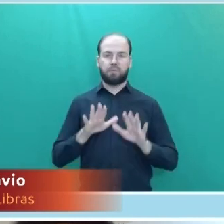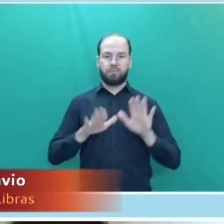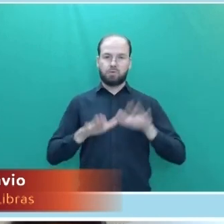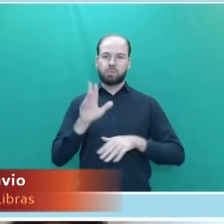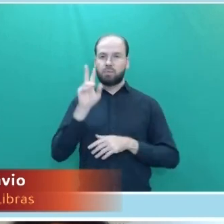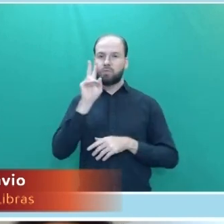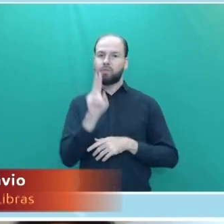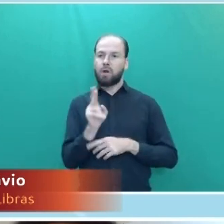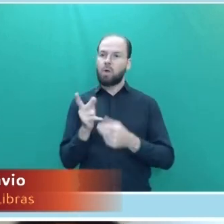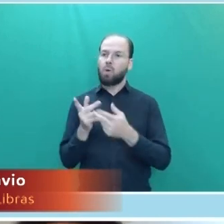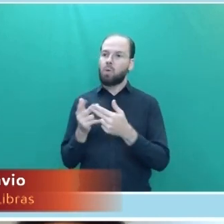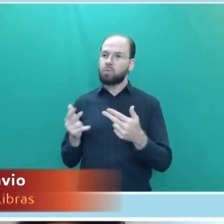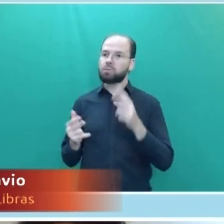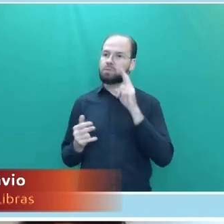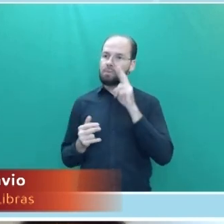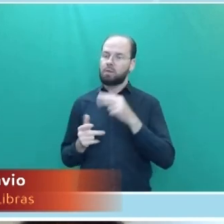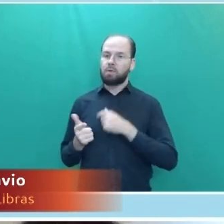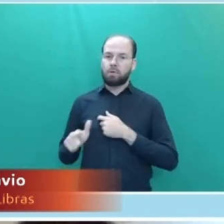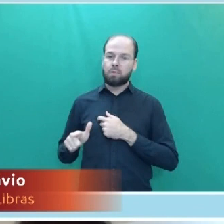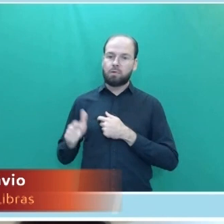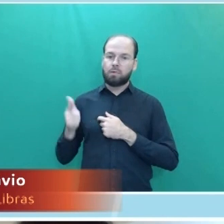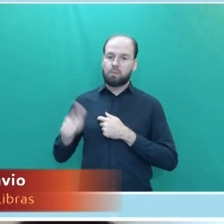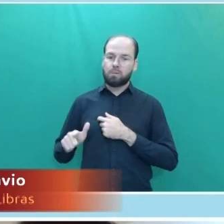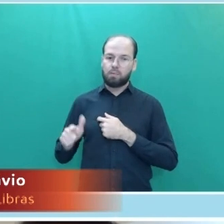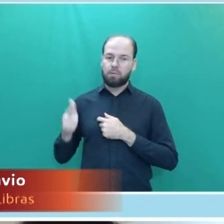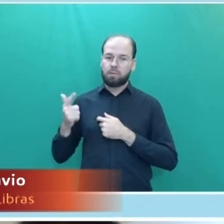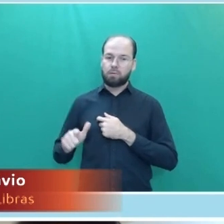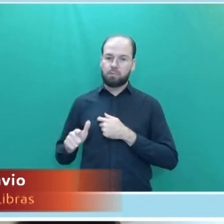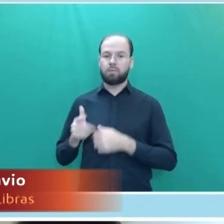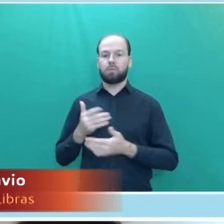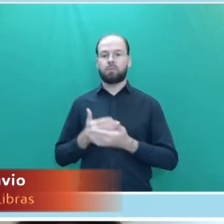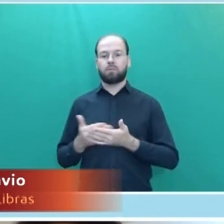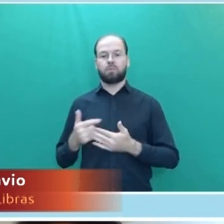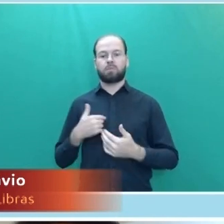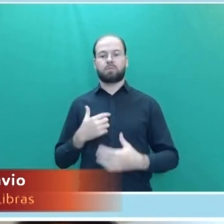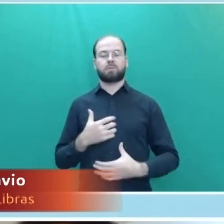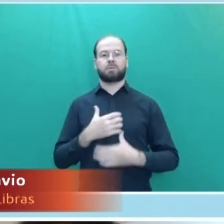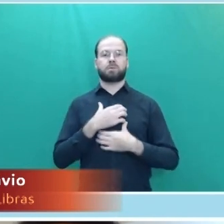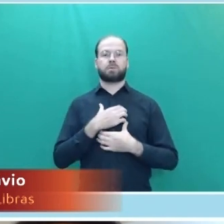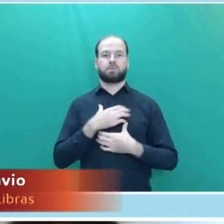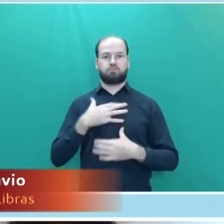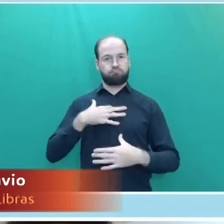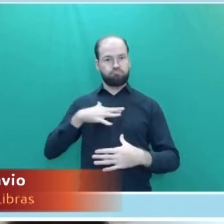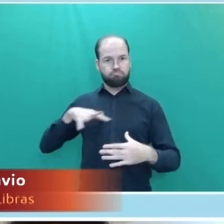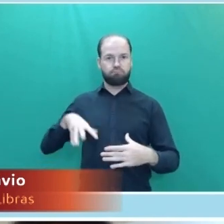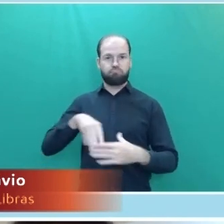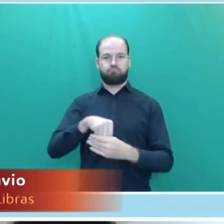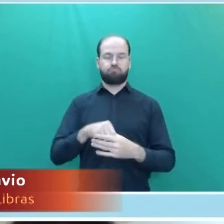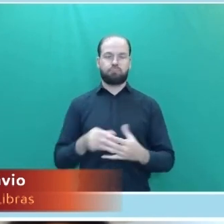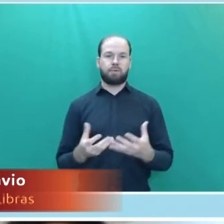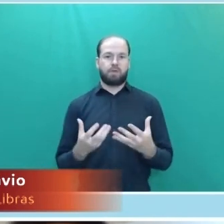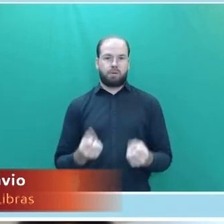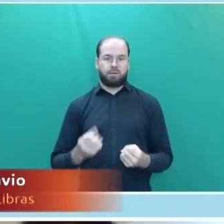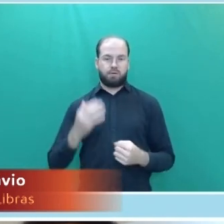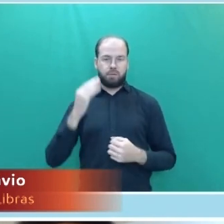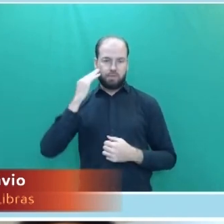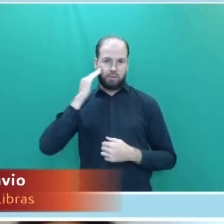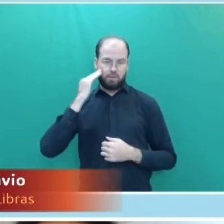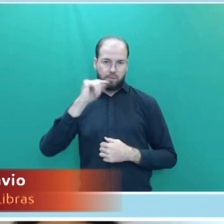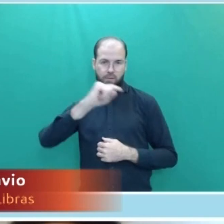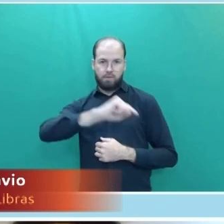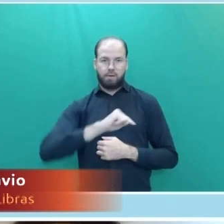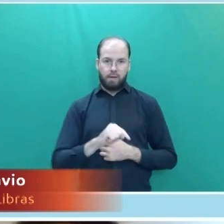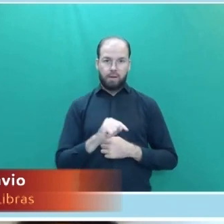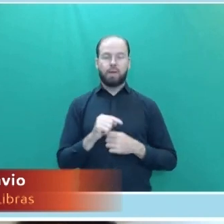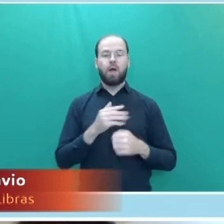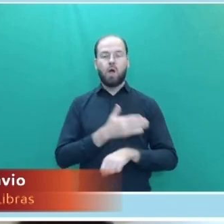você começa a ver aquilo constantemente, você começa a ter uma sensação de pertencimento, de aceitar aquilo, de entender aquilo, de se acostumar a